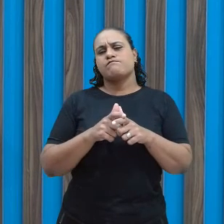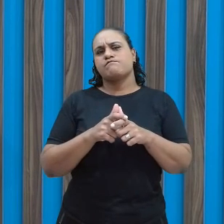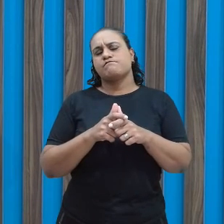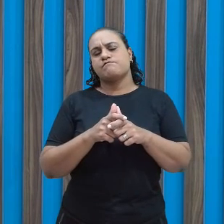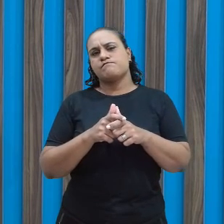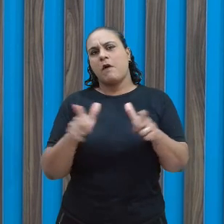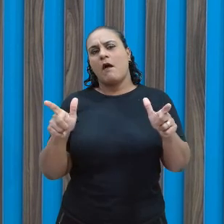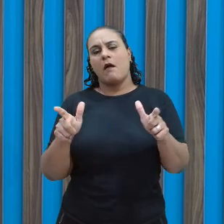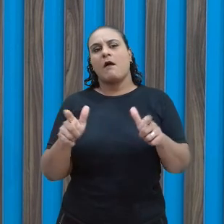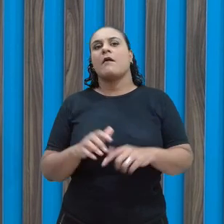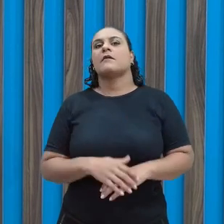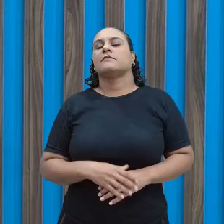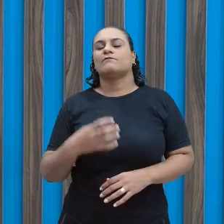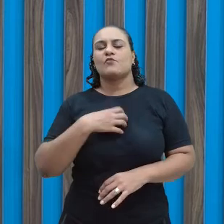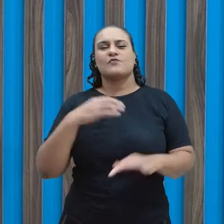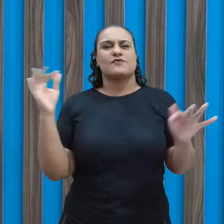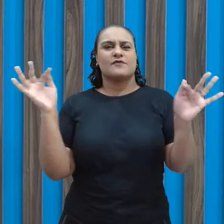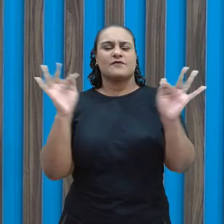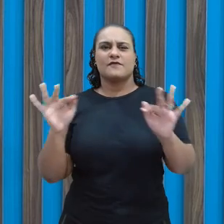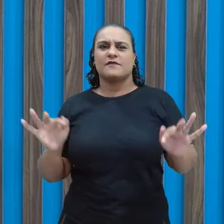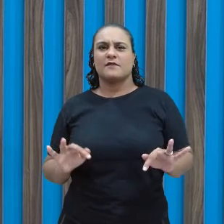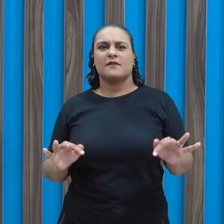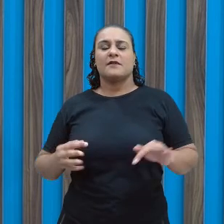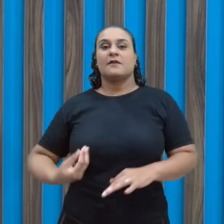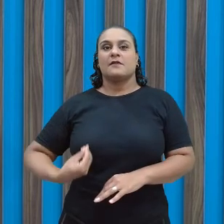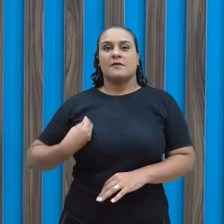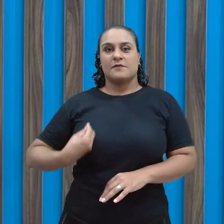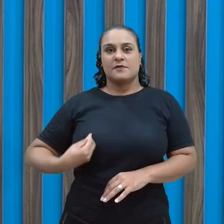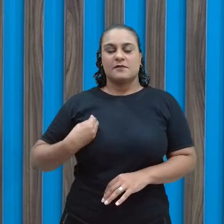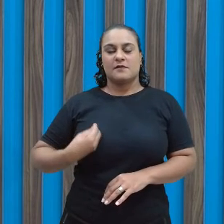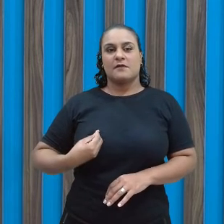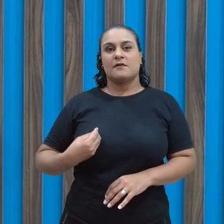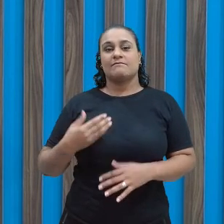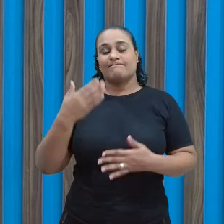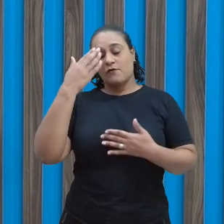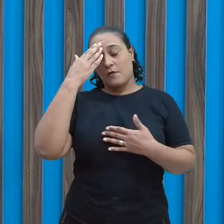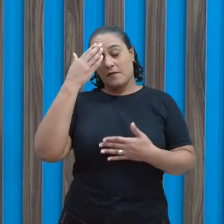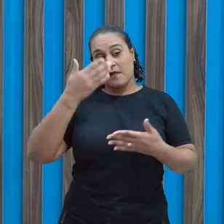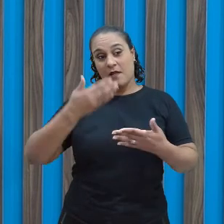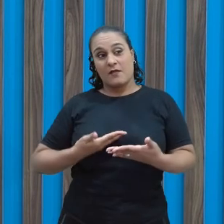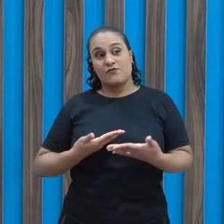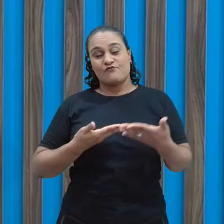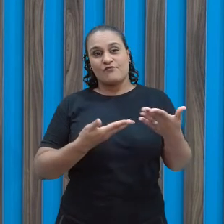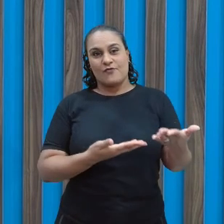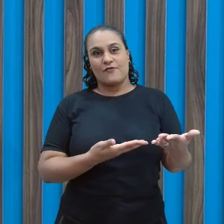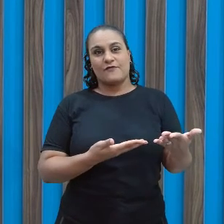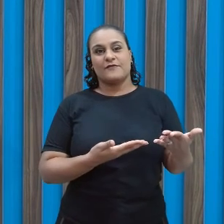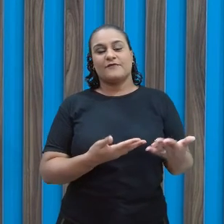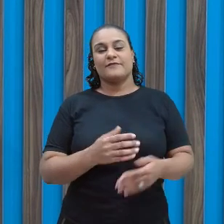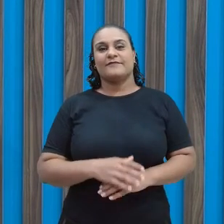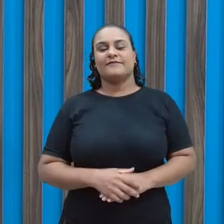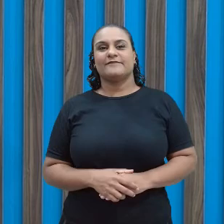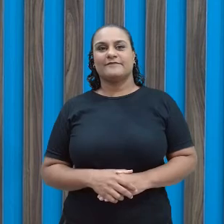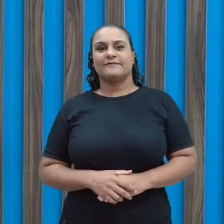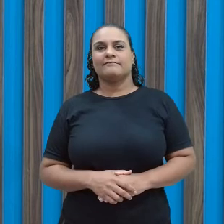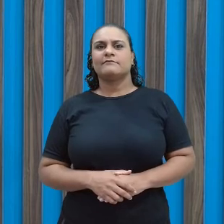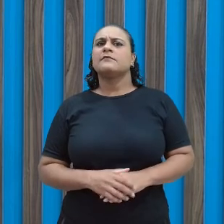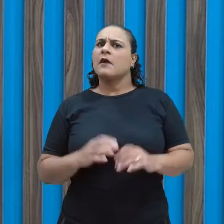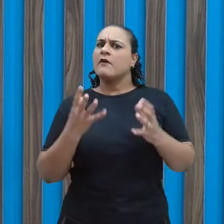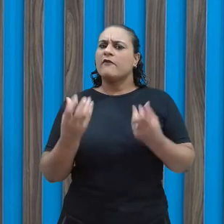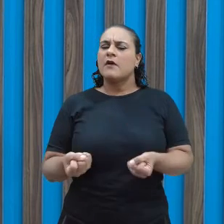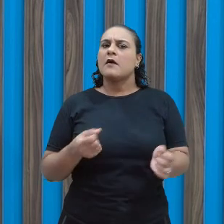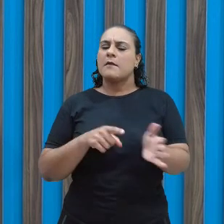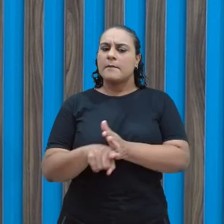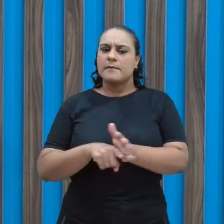e aí bem feliz de estar com vocês nesse espaço, agradecendo então o convite da professora Vanessa, e vamos pesquisar, se